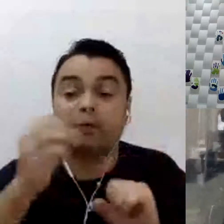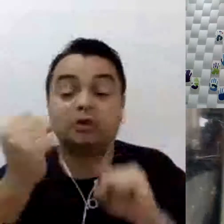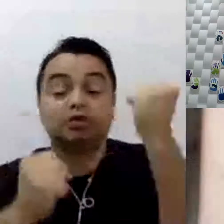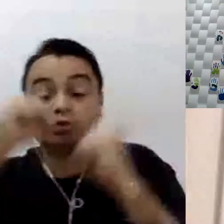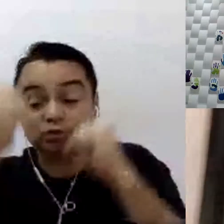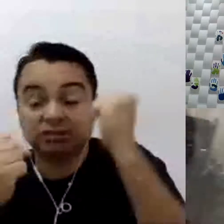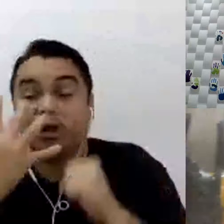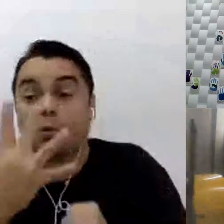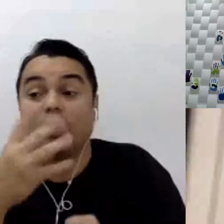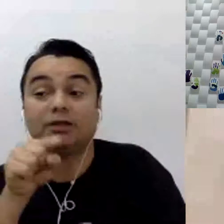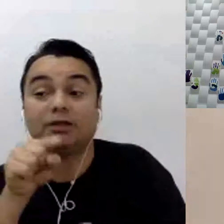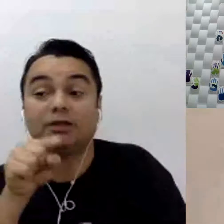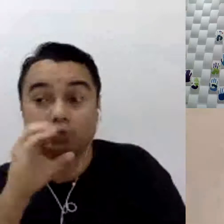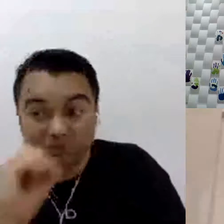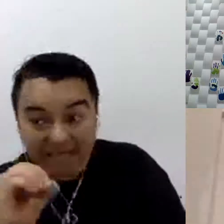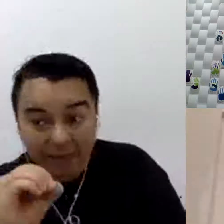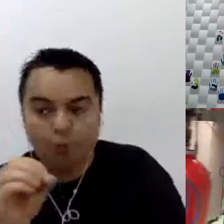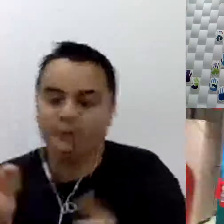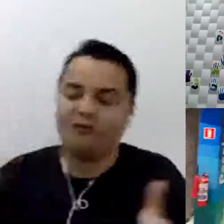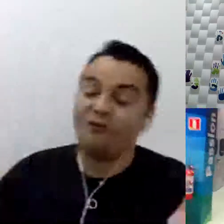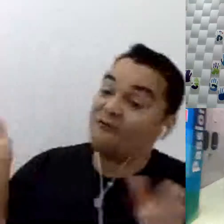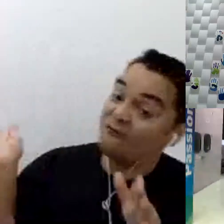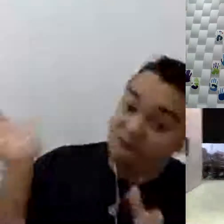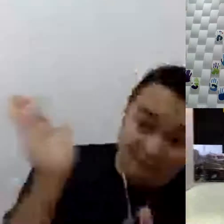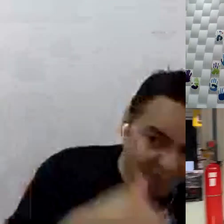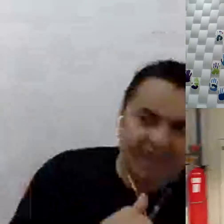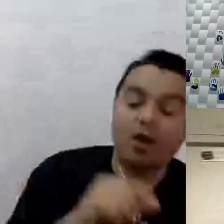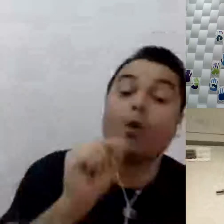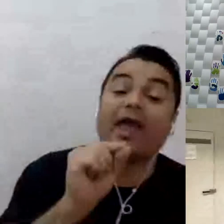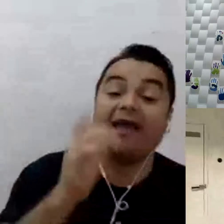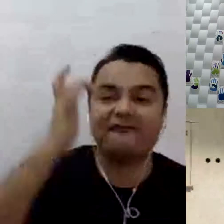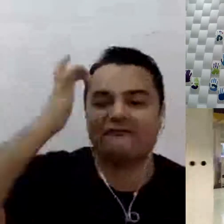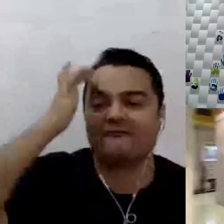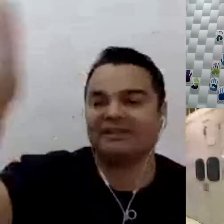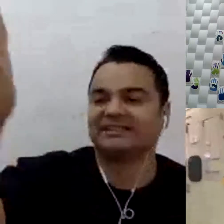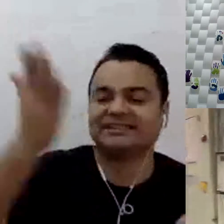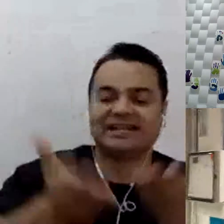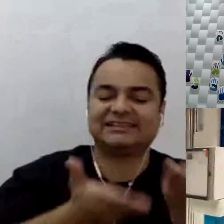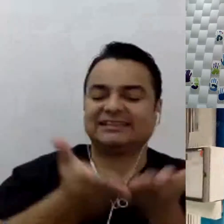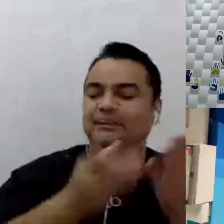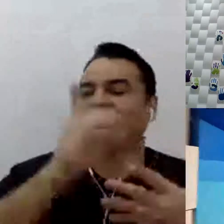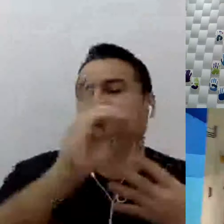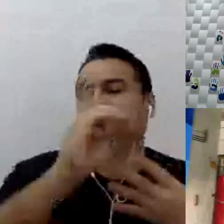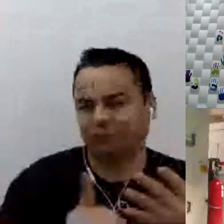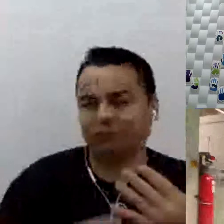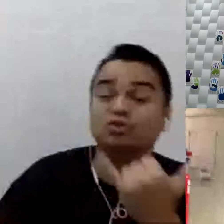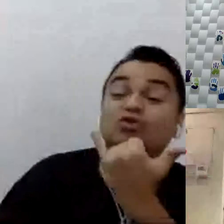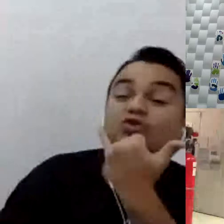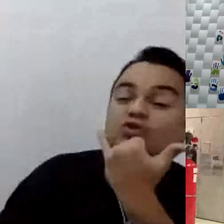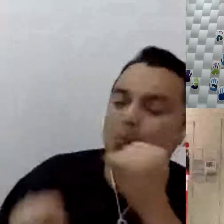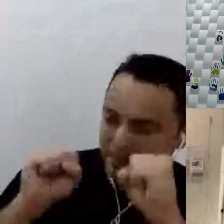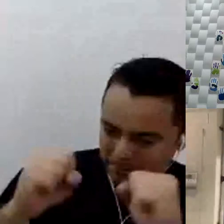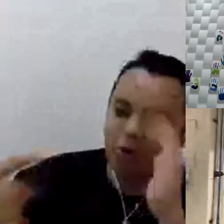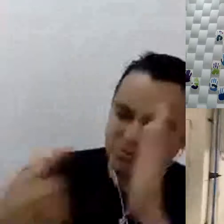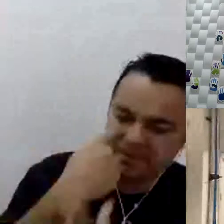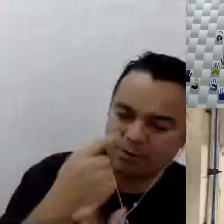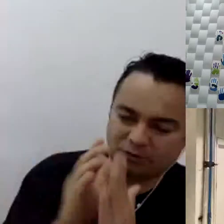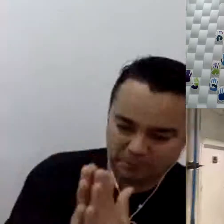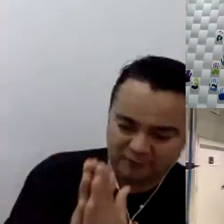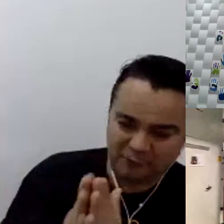4.0 vem para poder facilitar todo esse conceito de tratamento de dados. Desculpa, pode fazer a pergunta, né? Por favor.